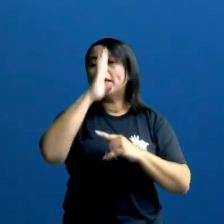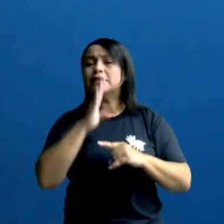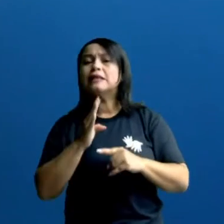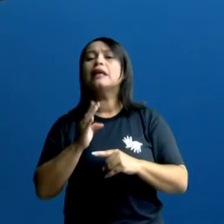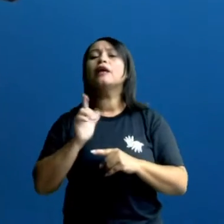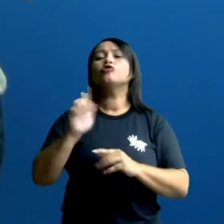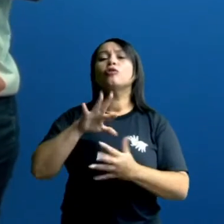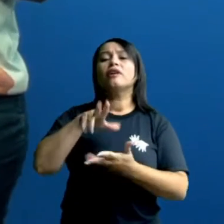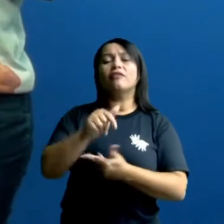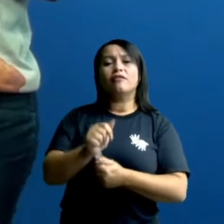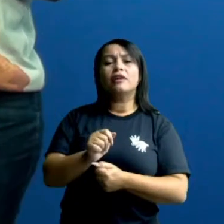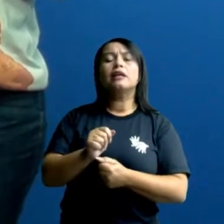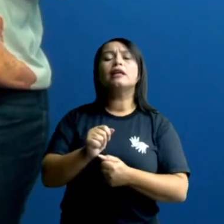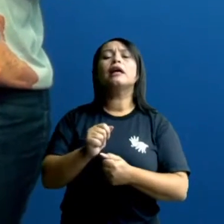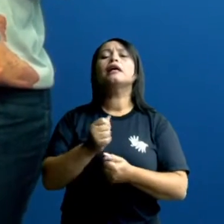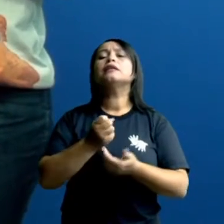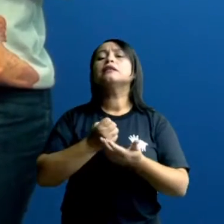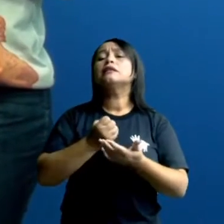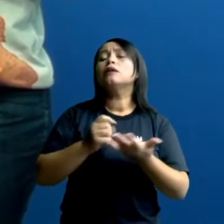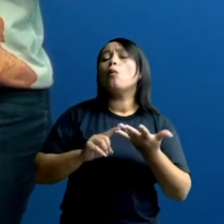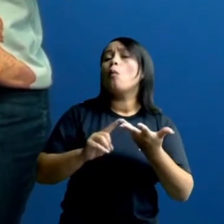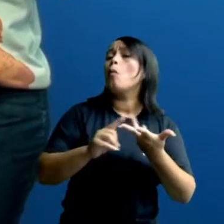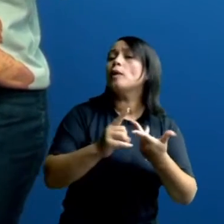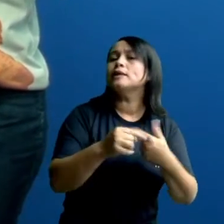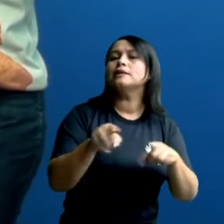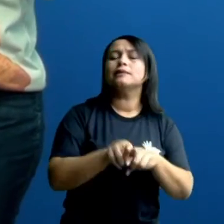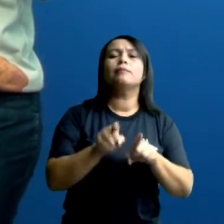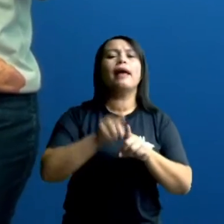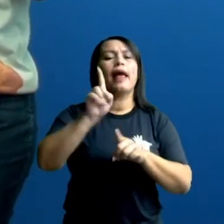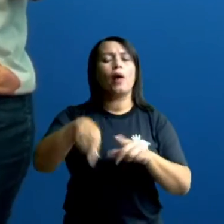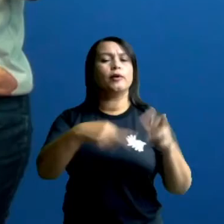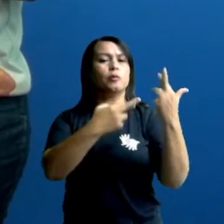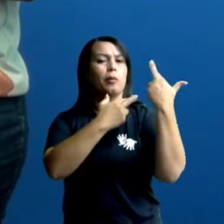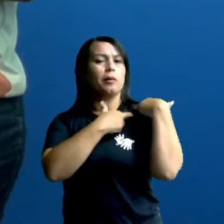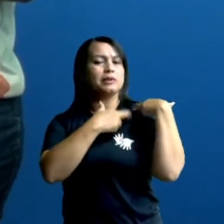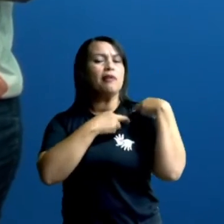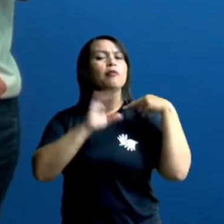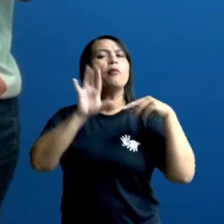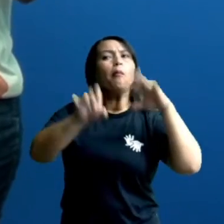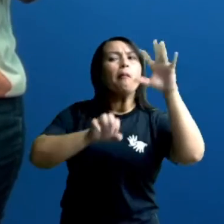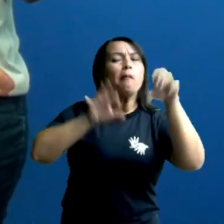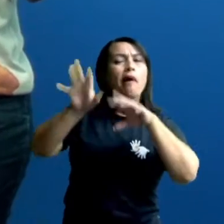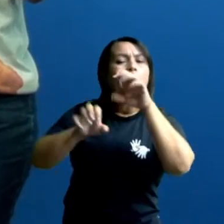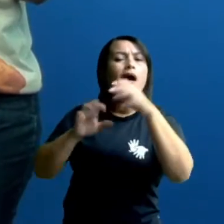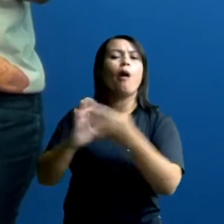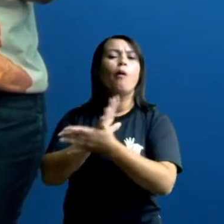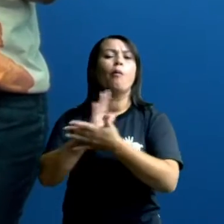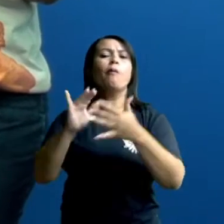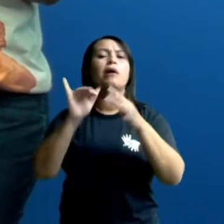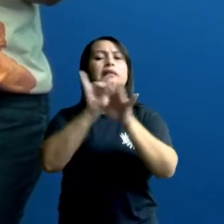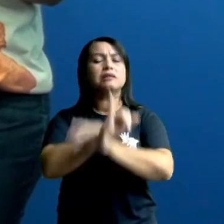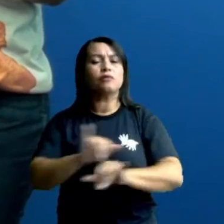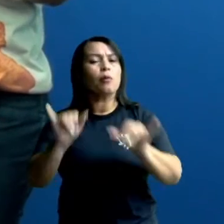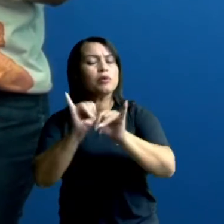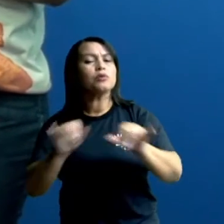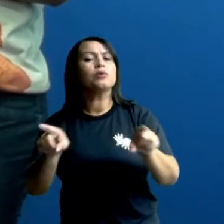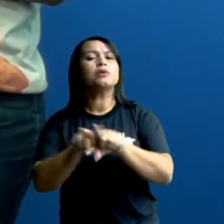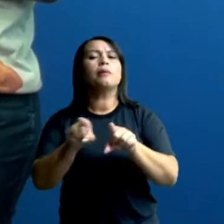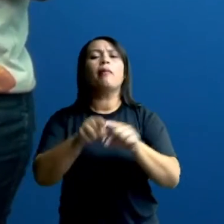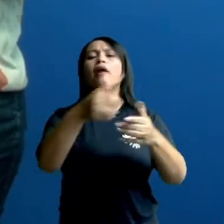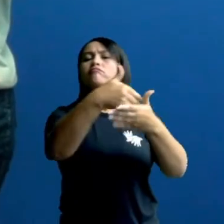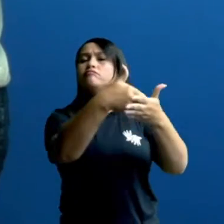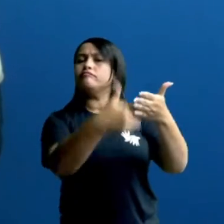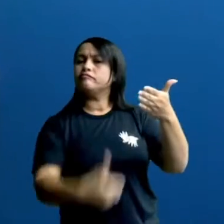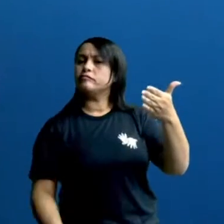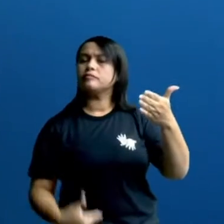ele é o responsável por arrecadar essas informações, né, fazer um compilado sobre essas